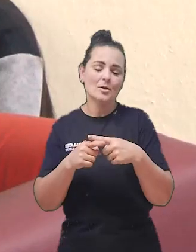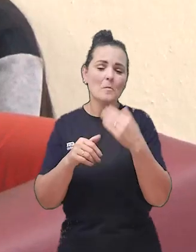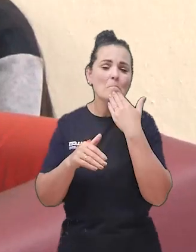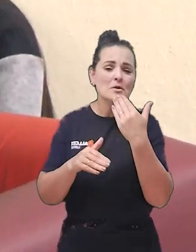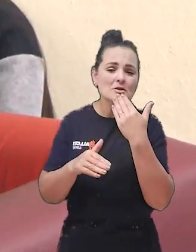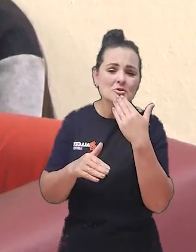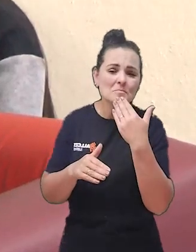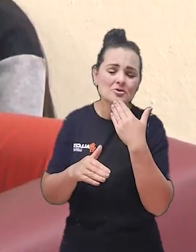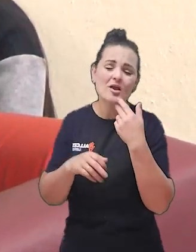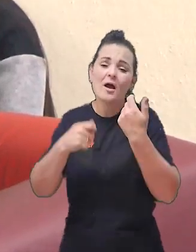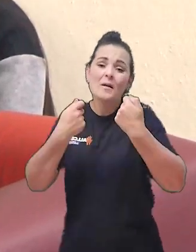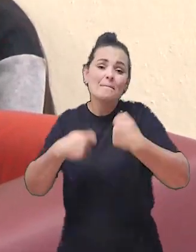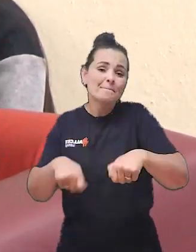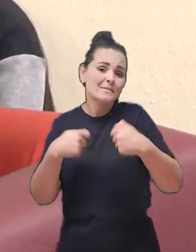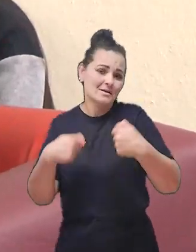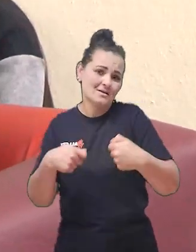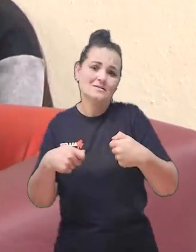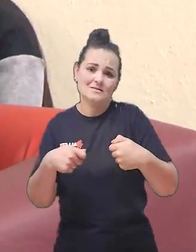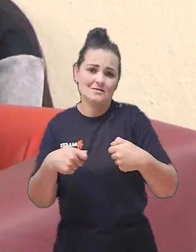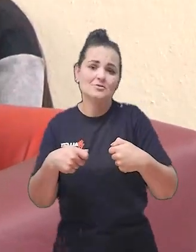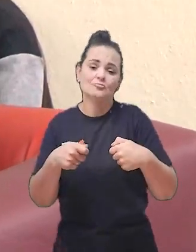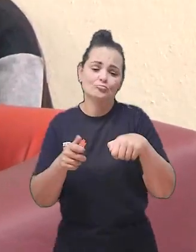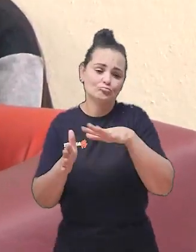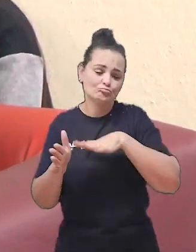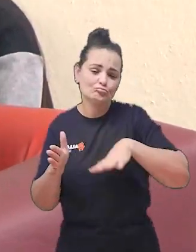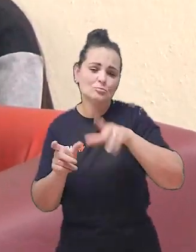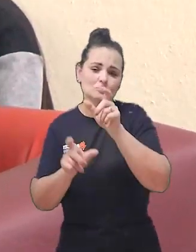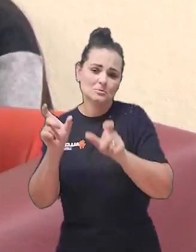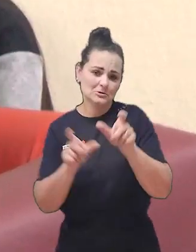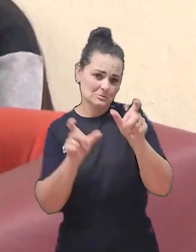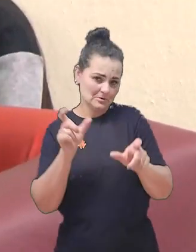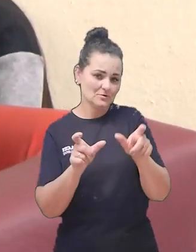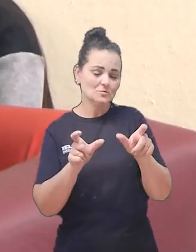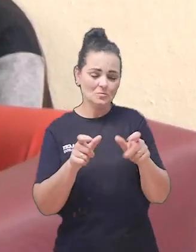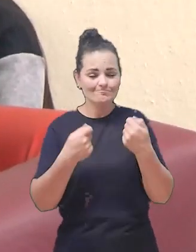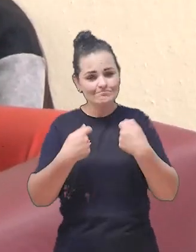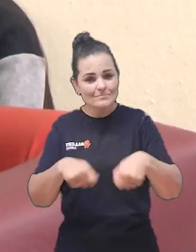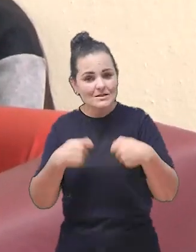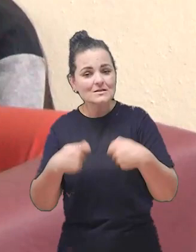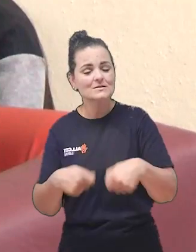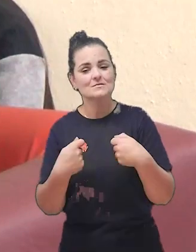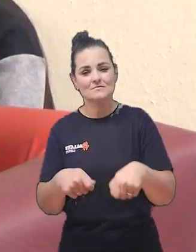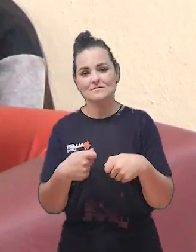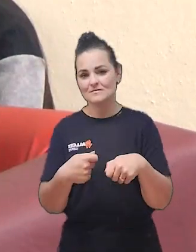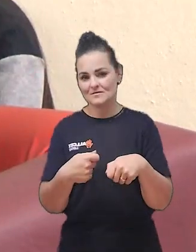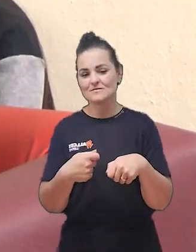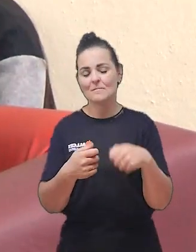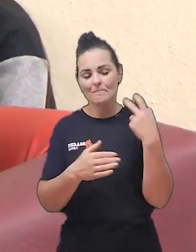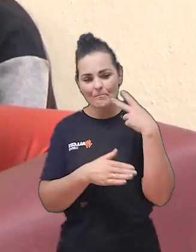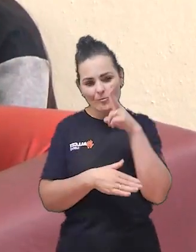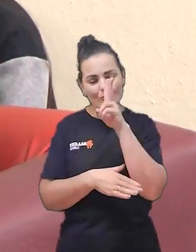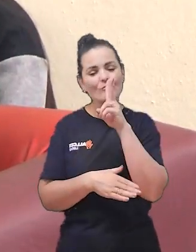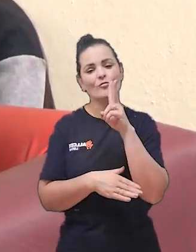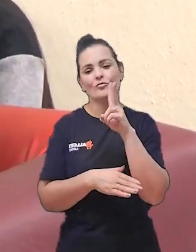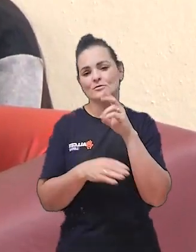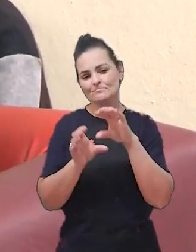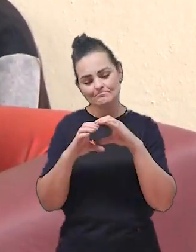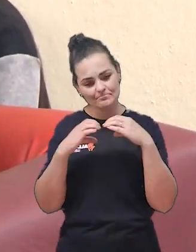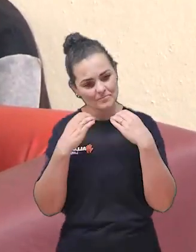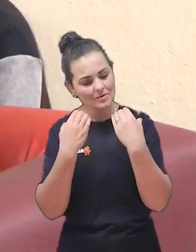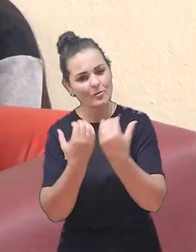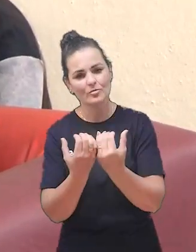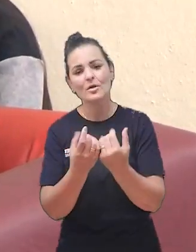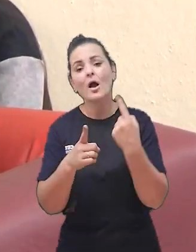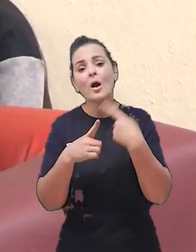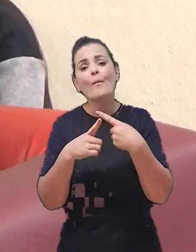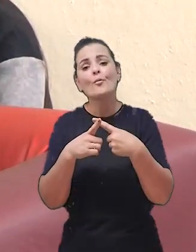que nós tínhamos na época, né? E ainda hoje tem uma necessidade que é muito forte dentro da nossa comunidade.